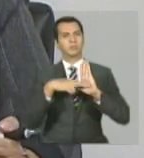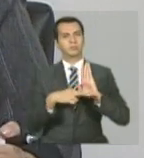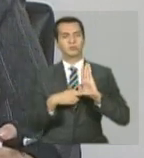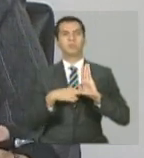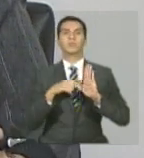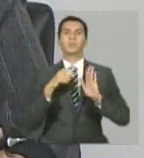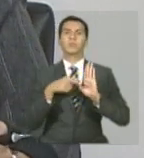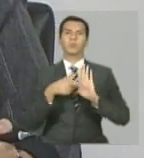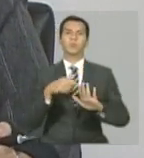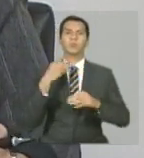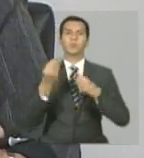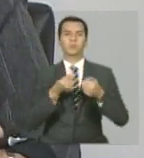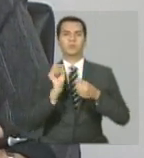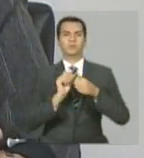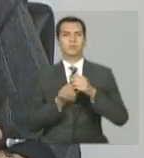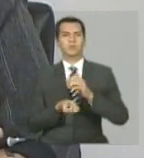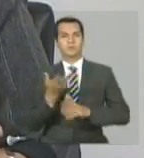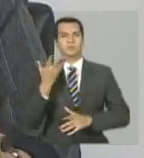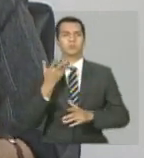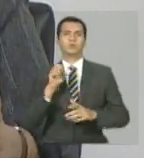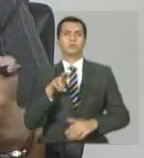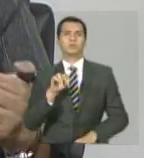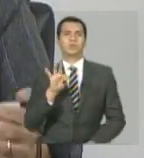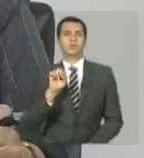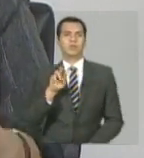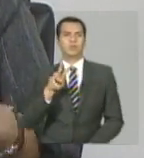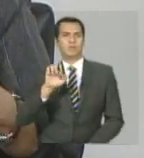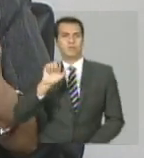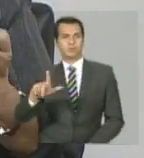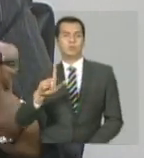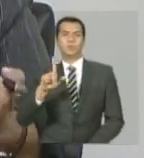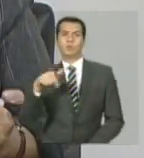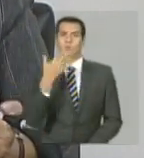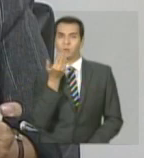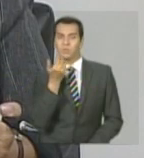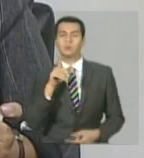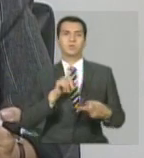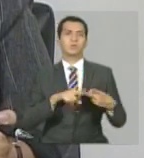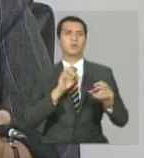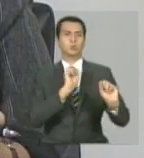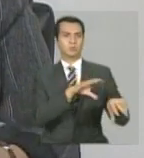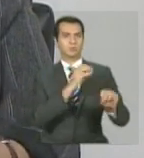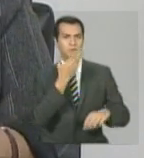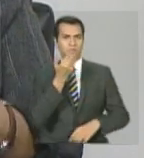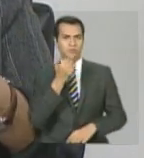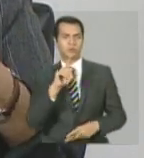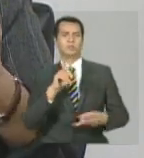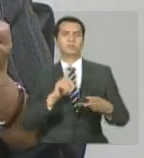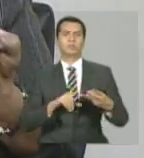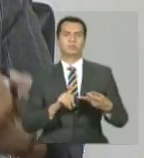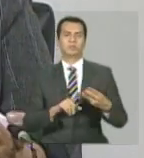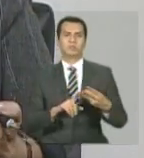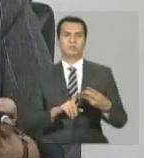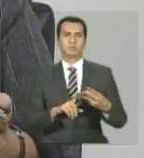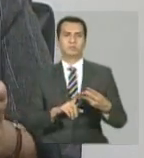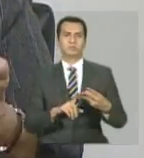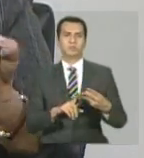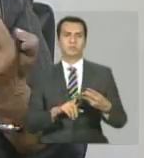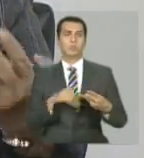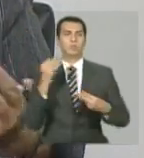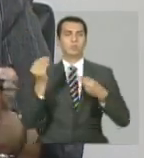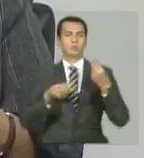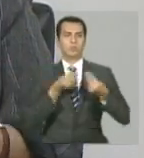de produção sustentáveis da alimentação, à educação alimentar, à forma